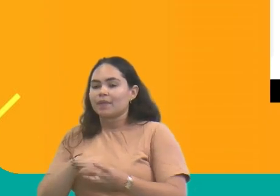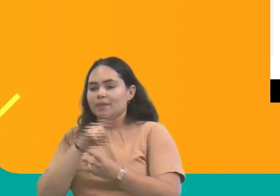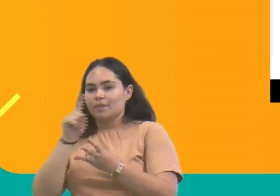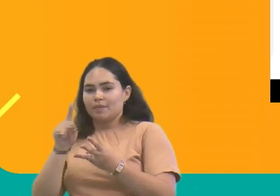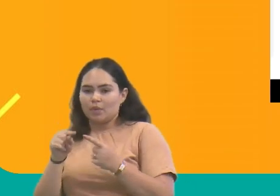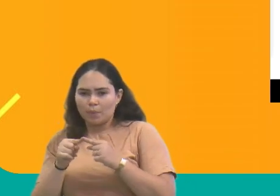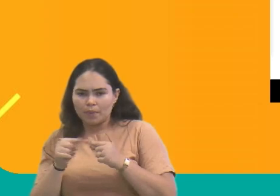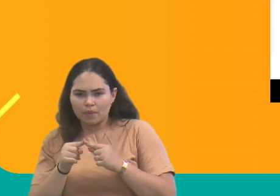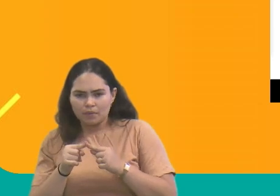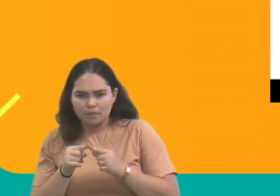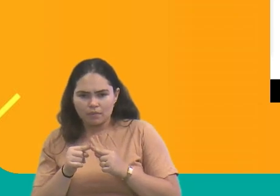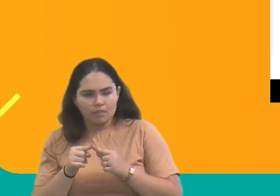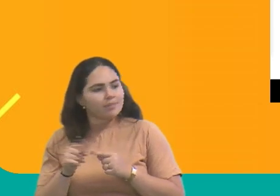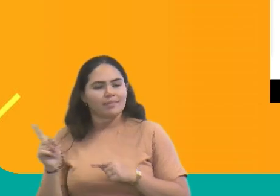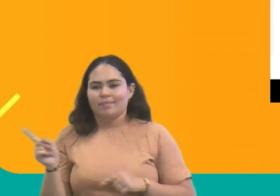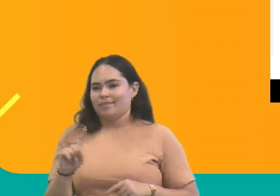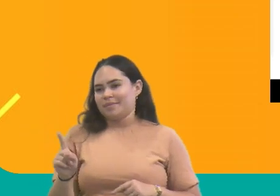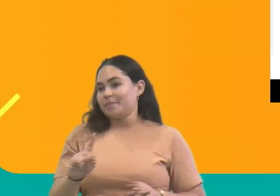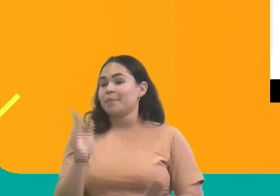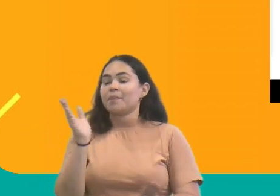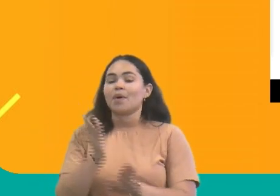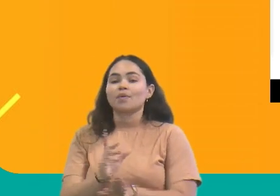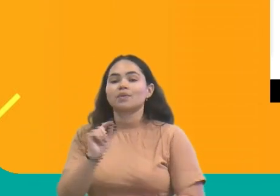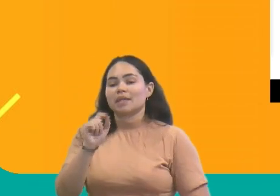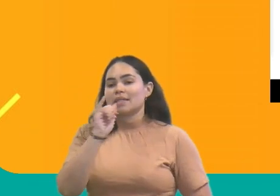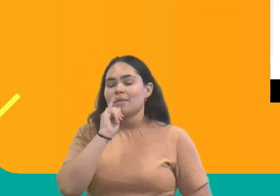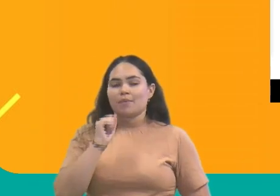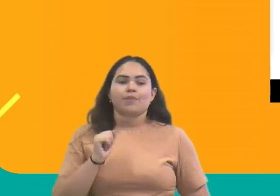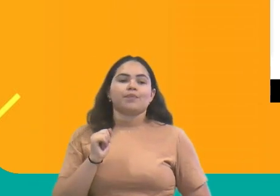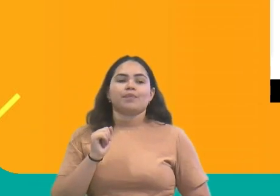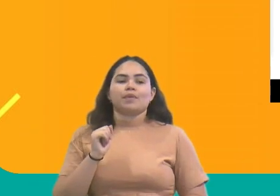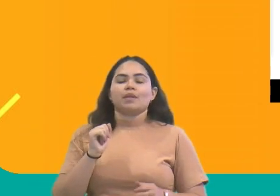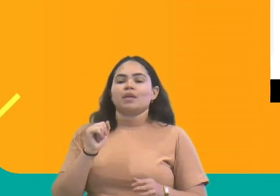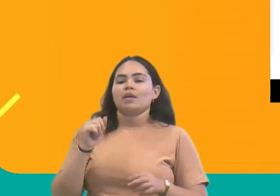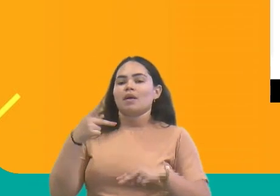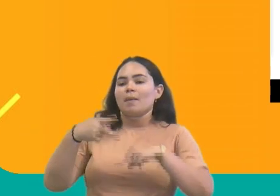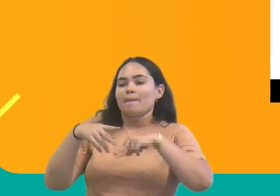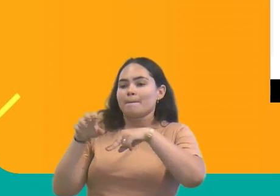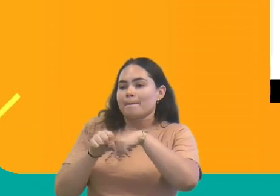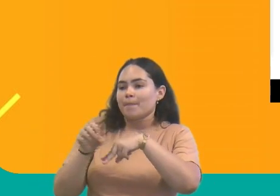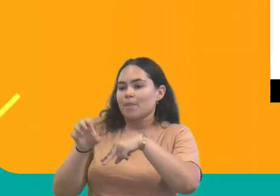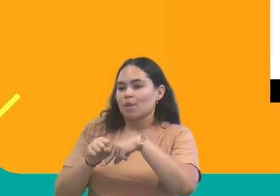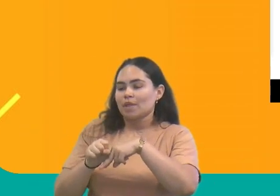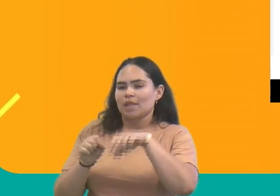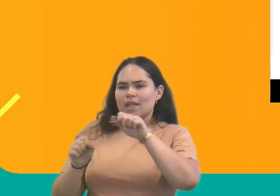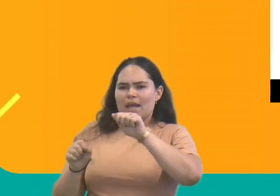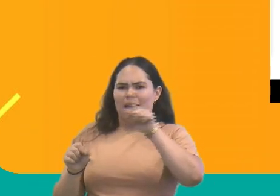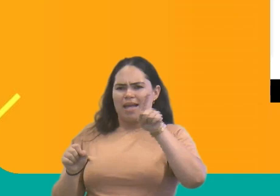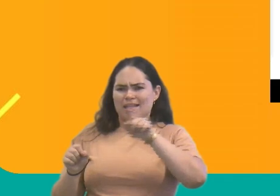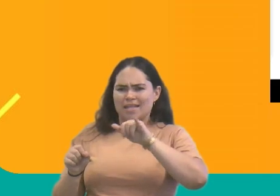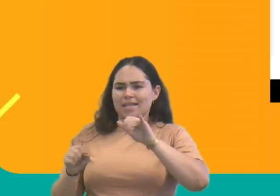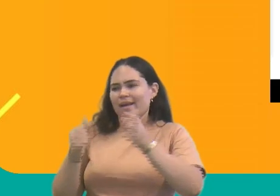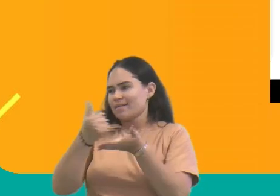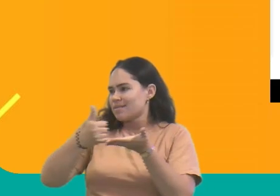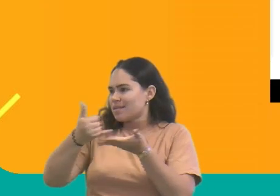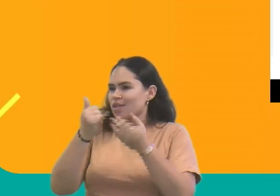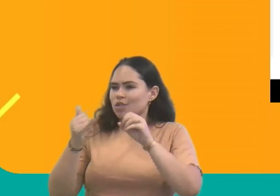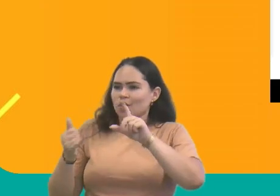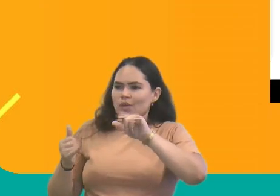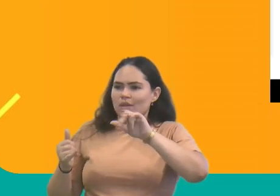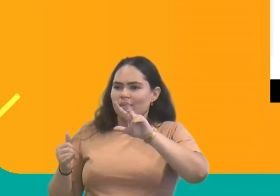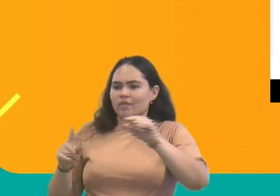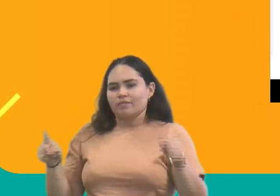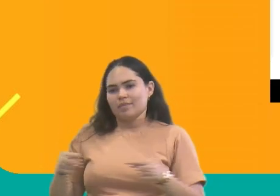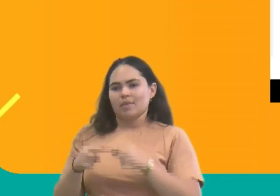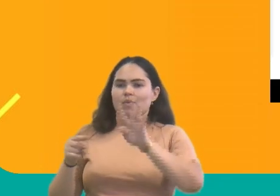Faz sentido? Não, principalmente quando eu tenho uma proteína como azeite de oliva. Então, a resposta